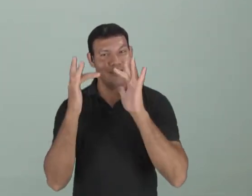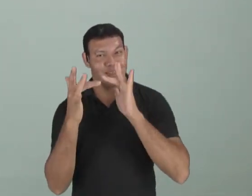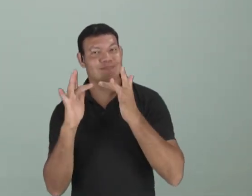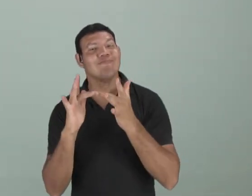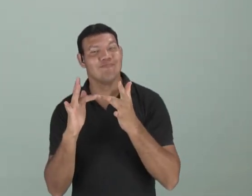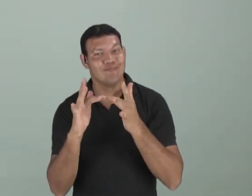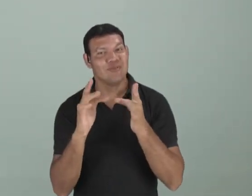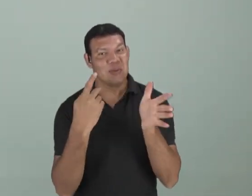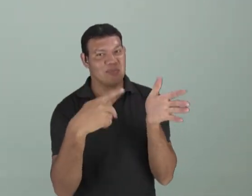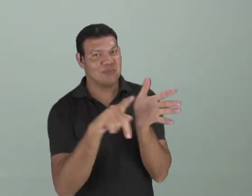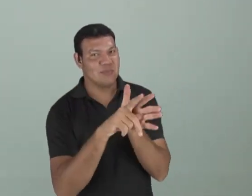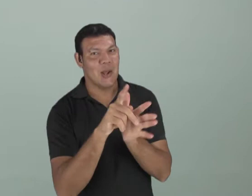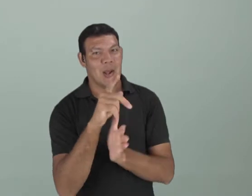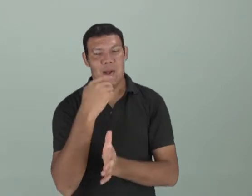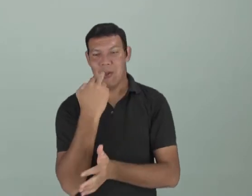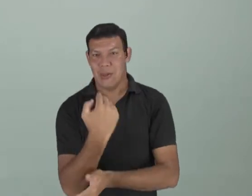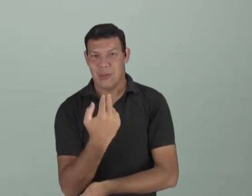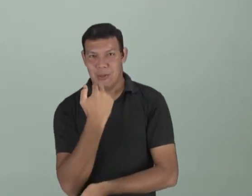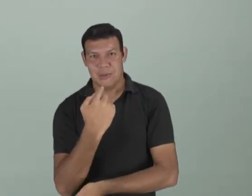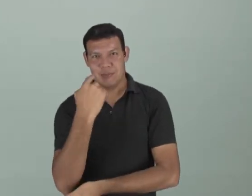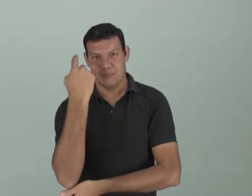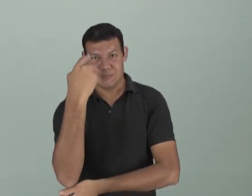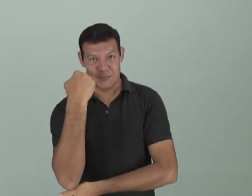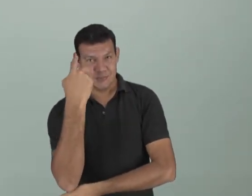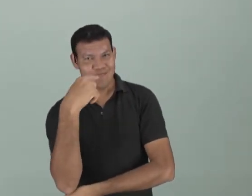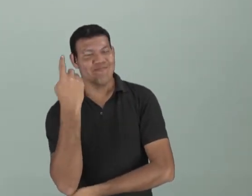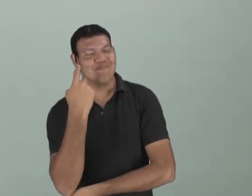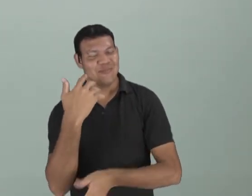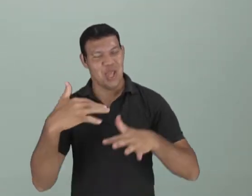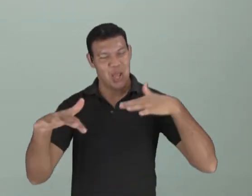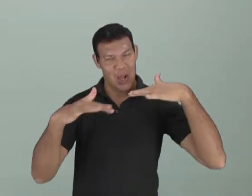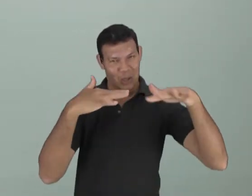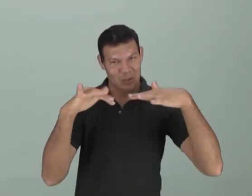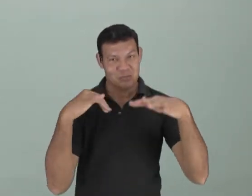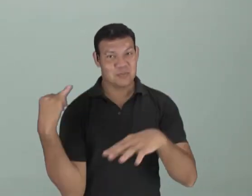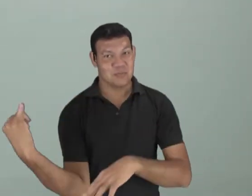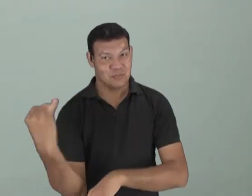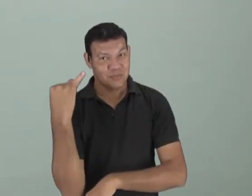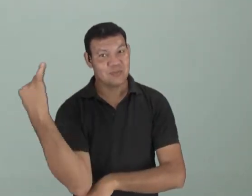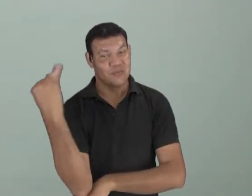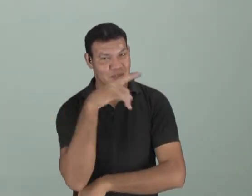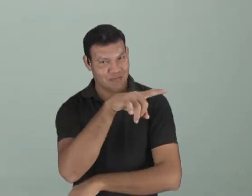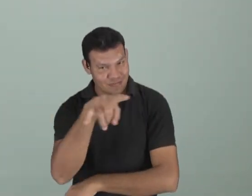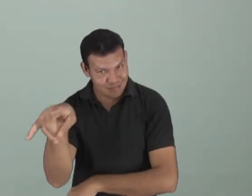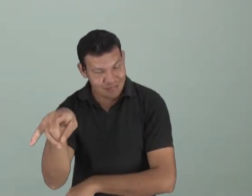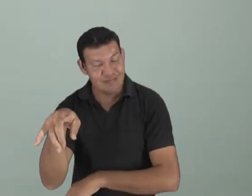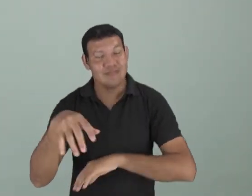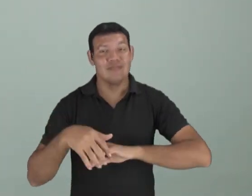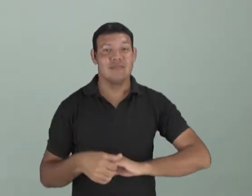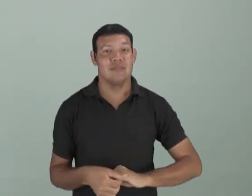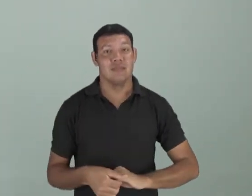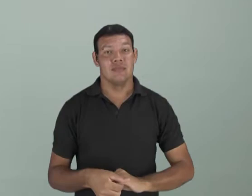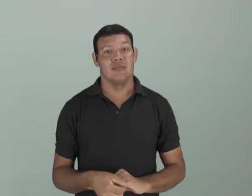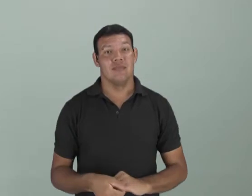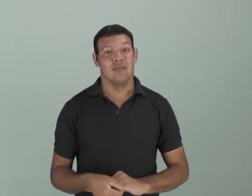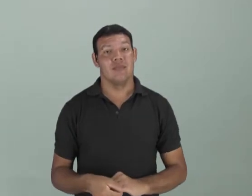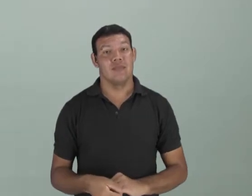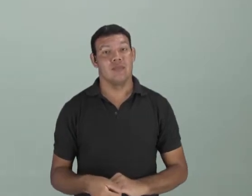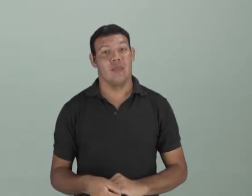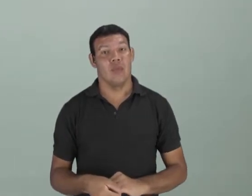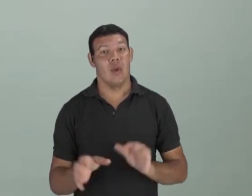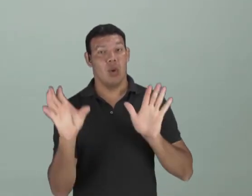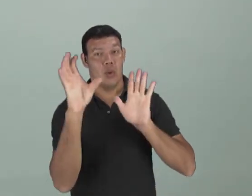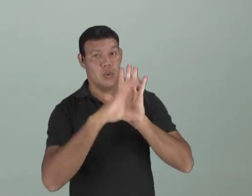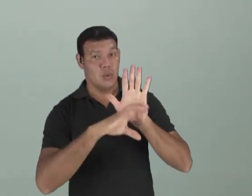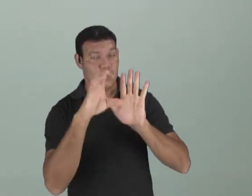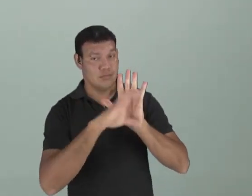la lengua española. Es una lengua muy dinámica y muy importante para la vida de ustedes. E nosso primeiro conteúdo